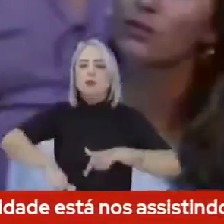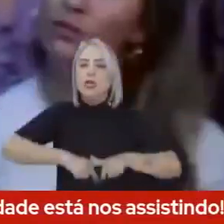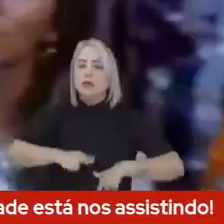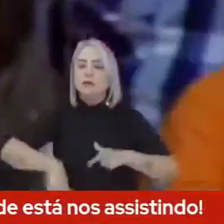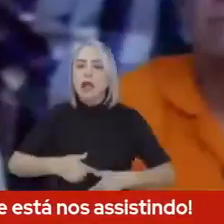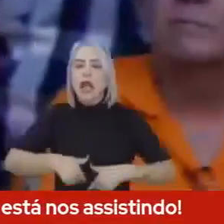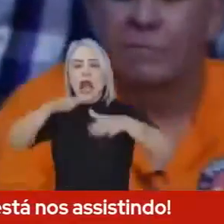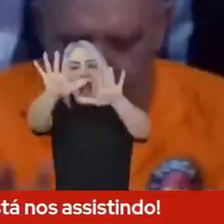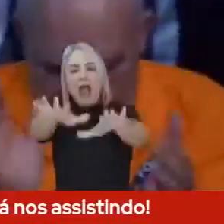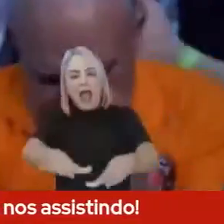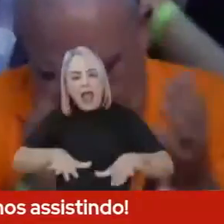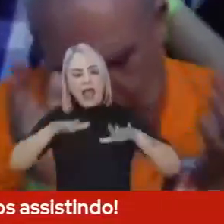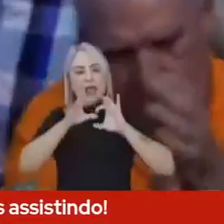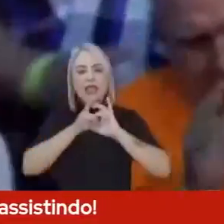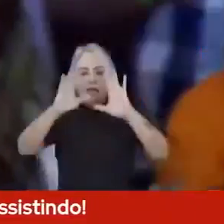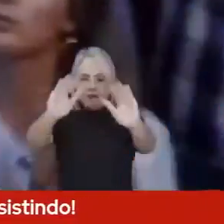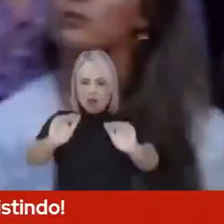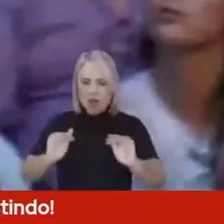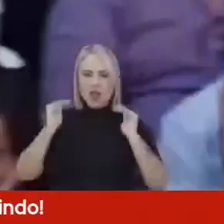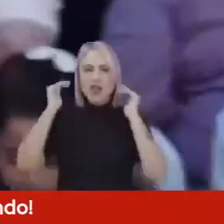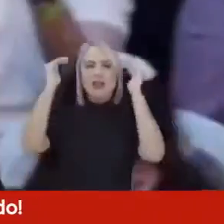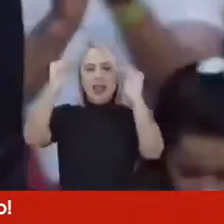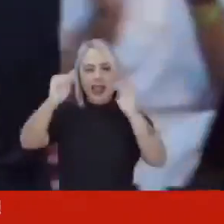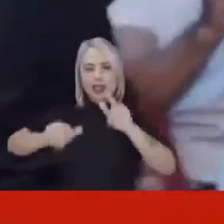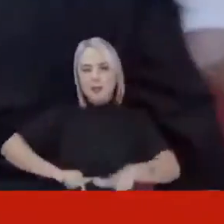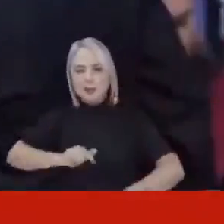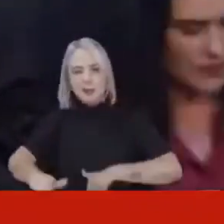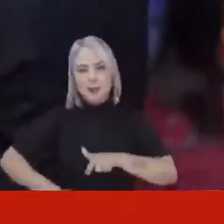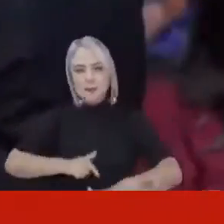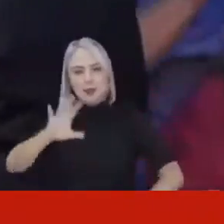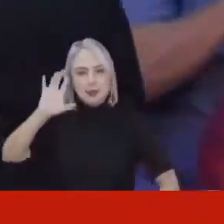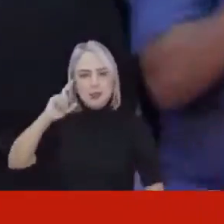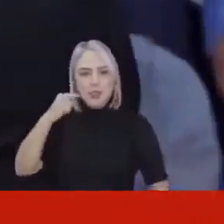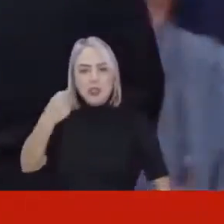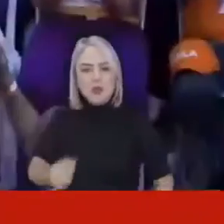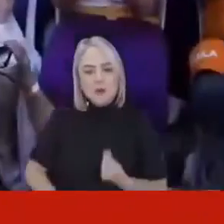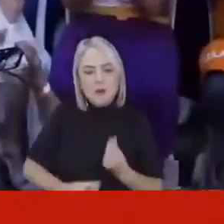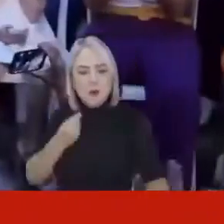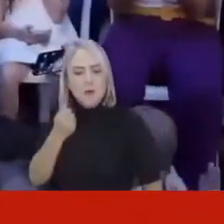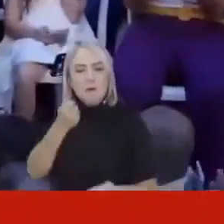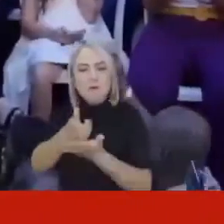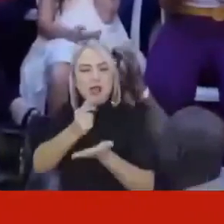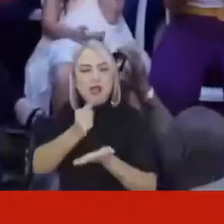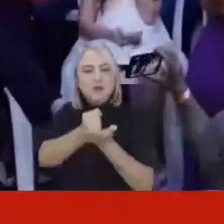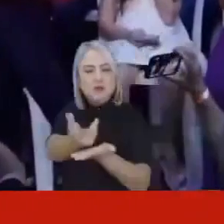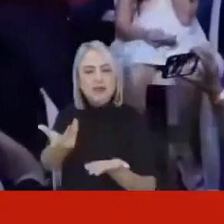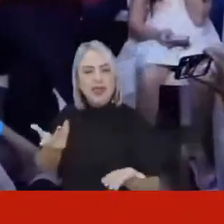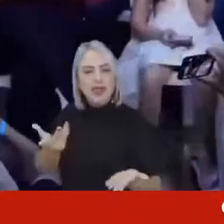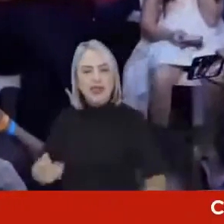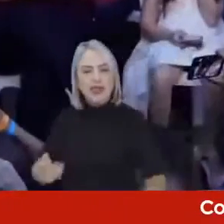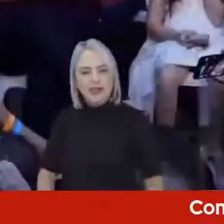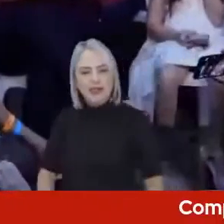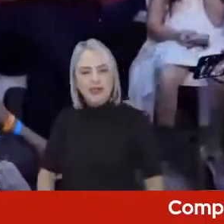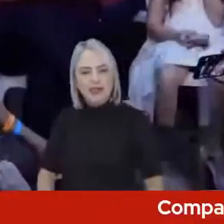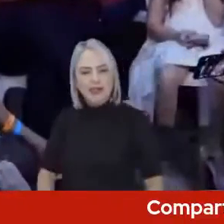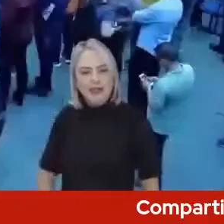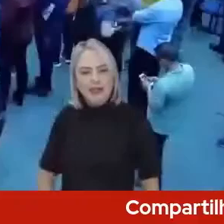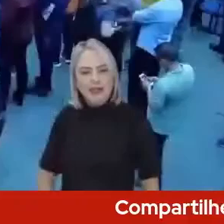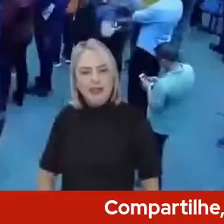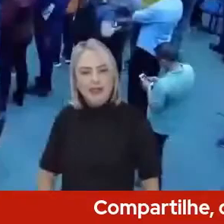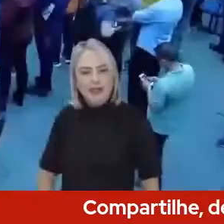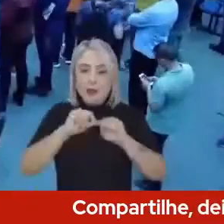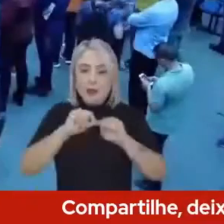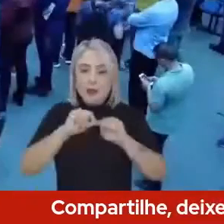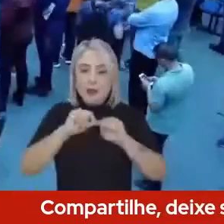livre e soberana e os trabalhadores decidirem como vão contribuir. É um artigo de lei. Por que que eles não